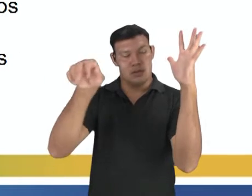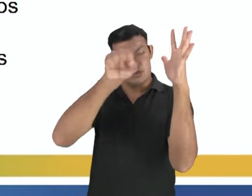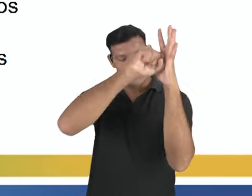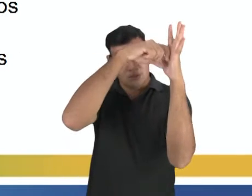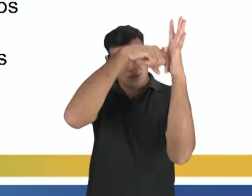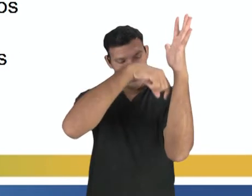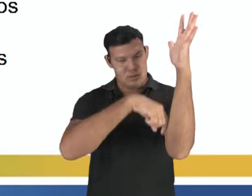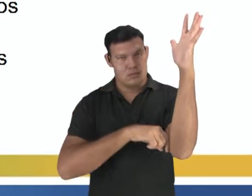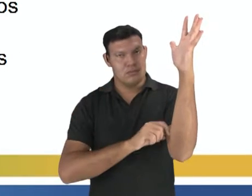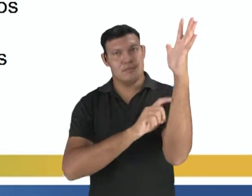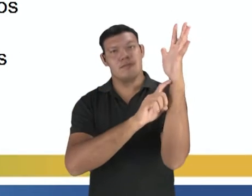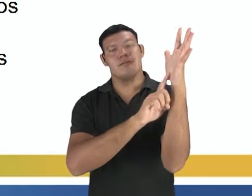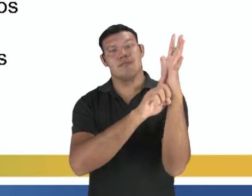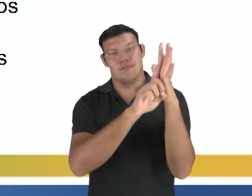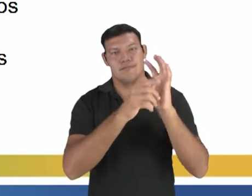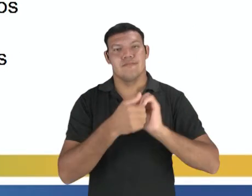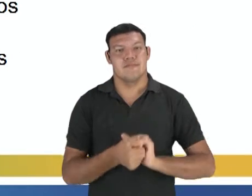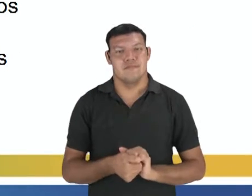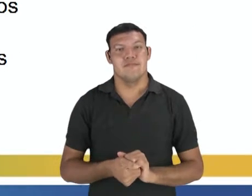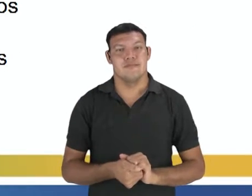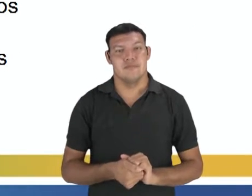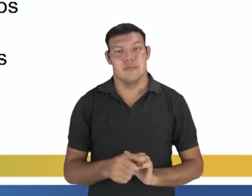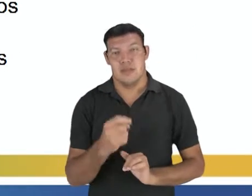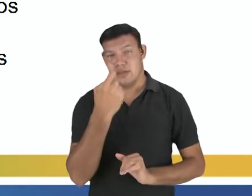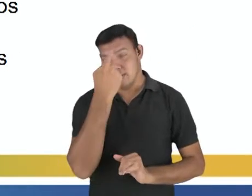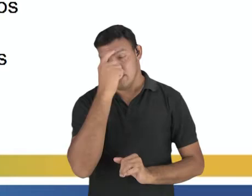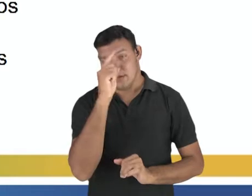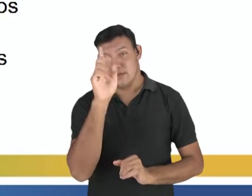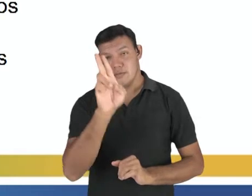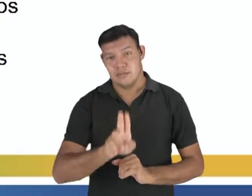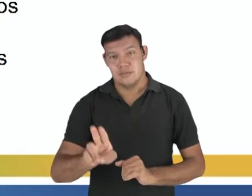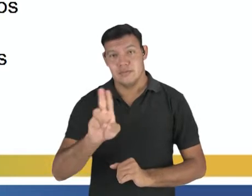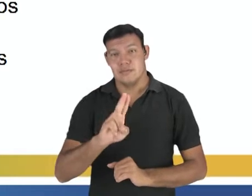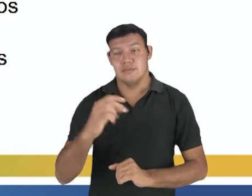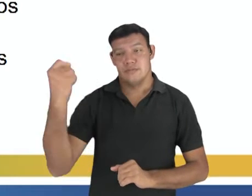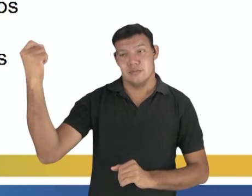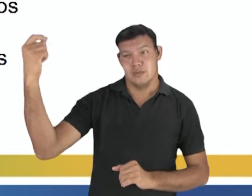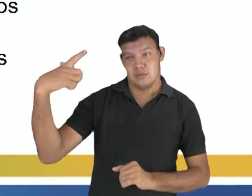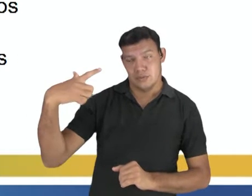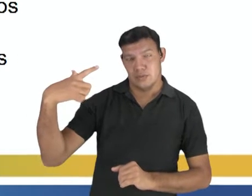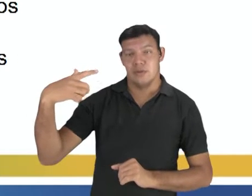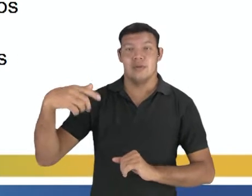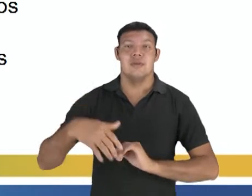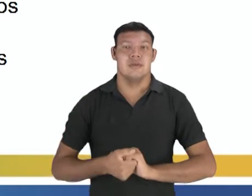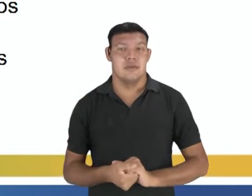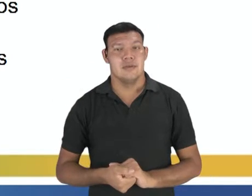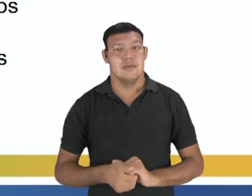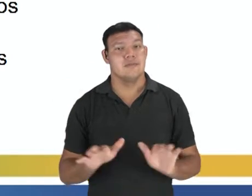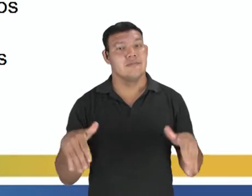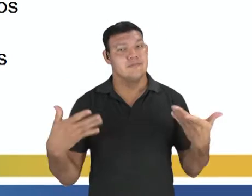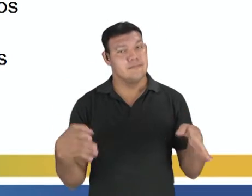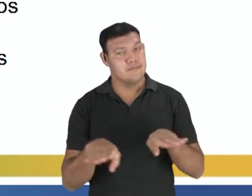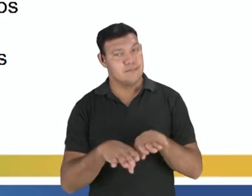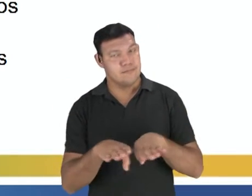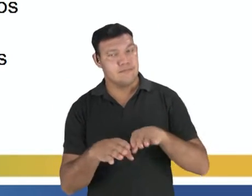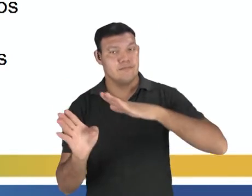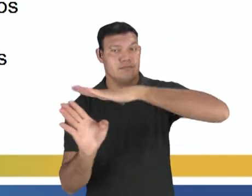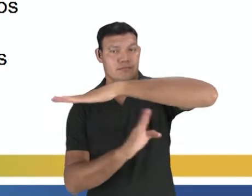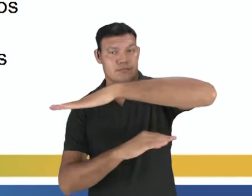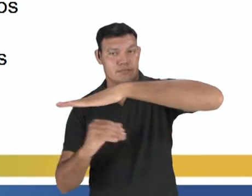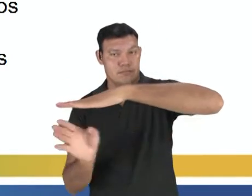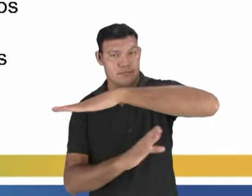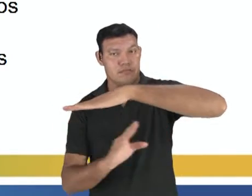aquela síntese de um alimento a partir de luz, ou quimiossíntese. E lembrar também que as algas são